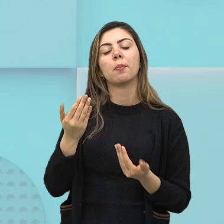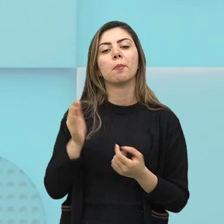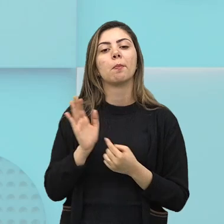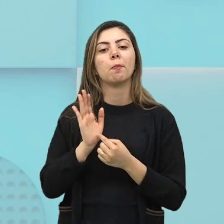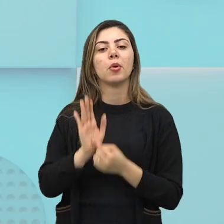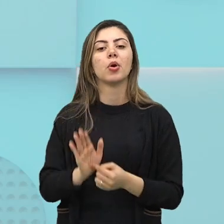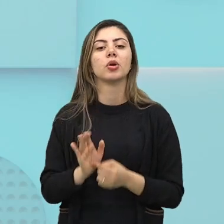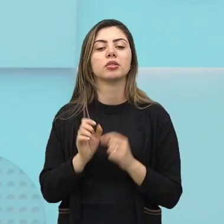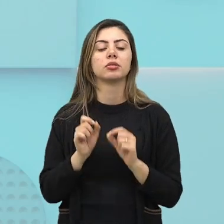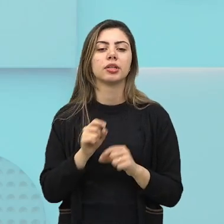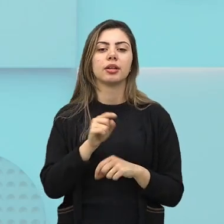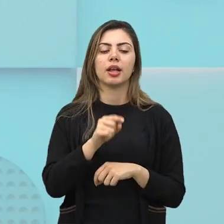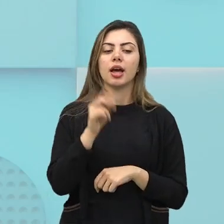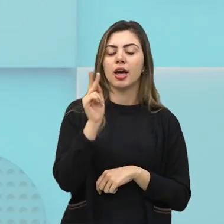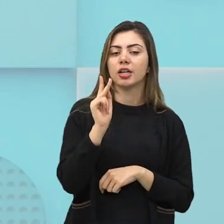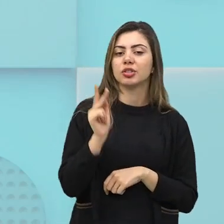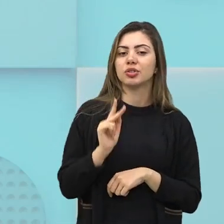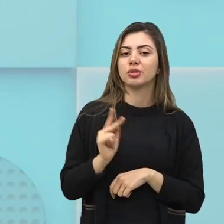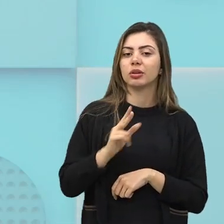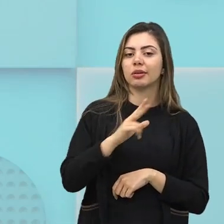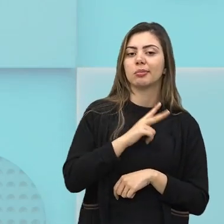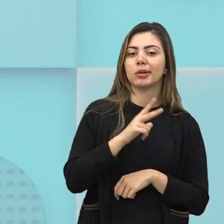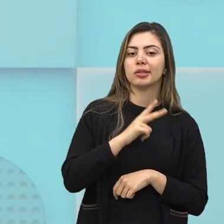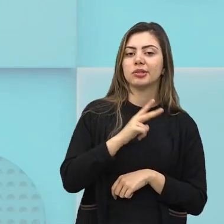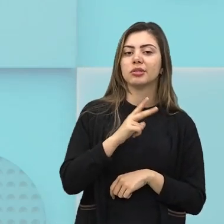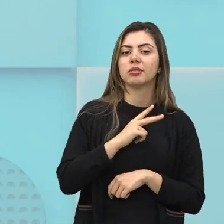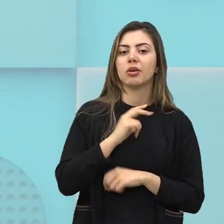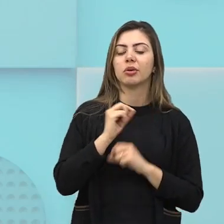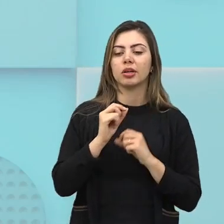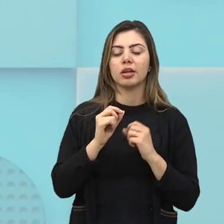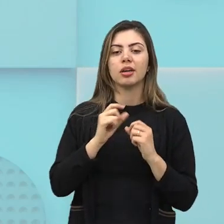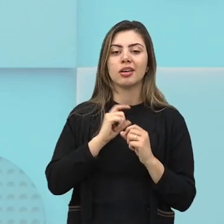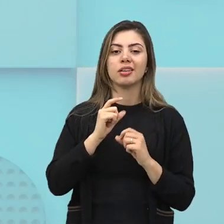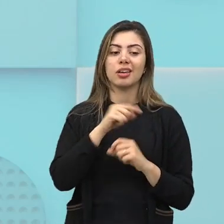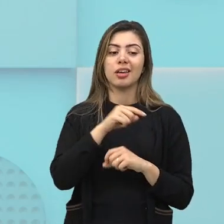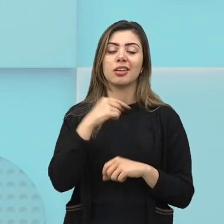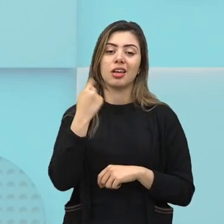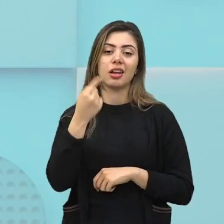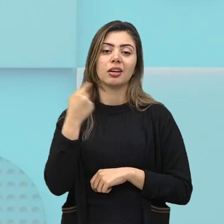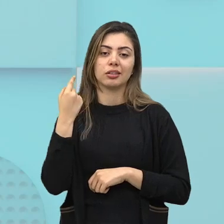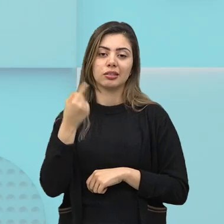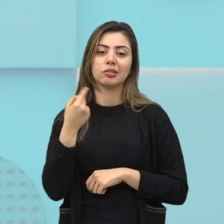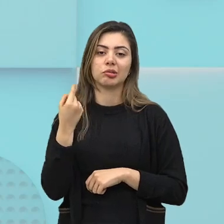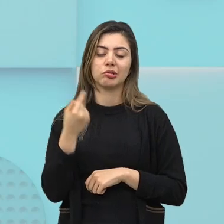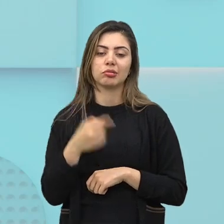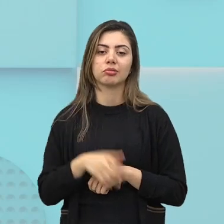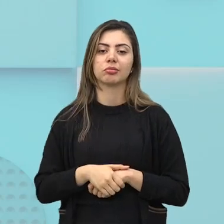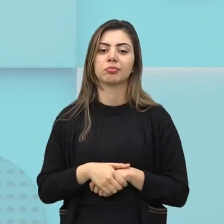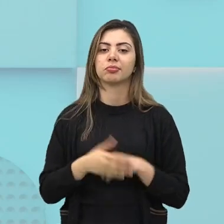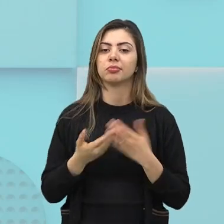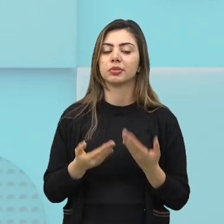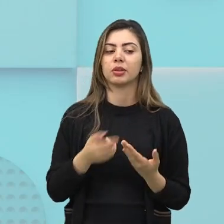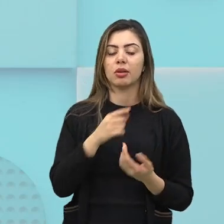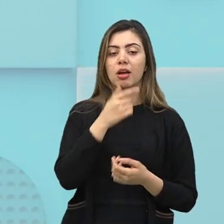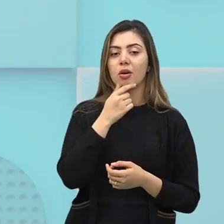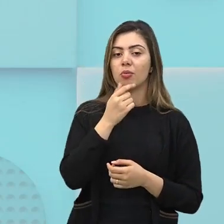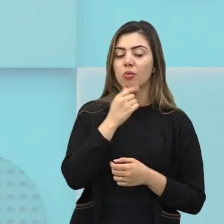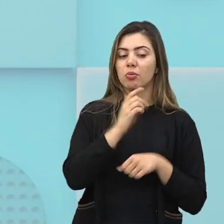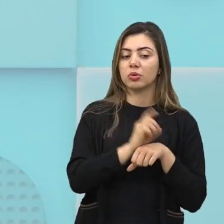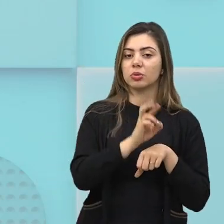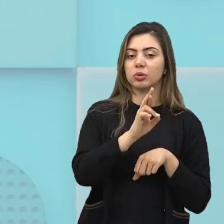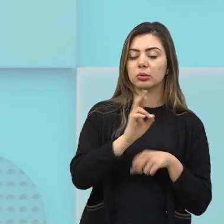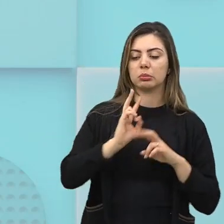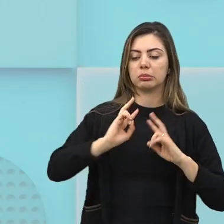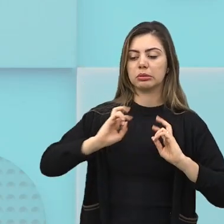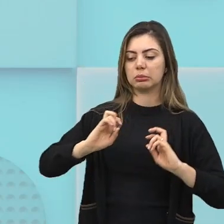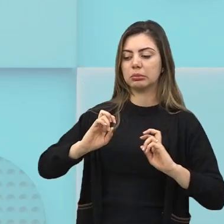própria jornada pessoal em direção à loucura. Ou seja, ele reconheceu que ele também